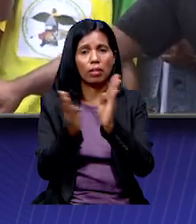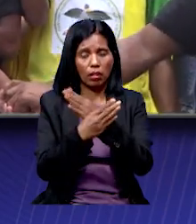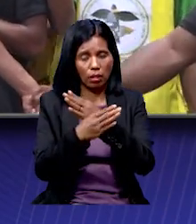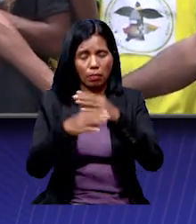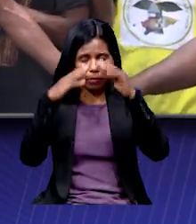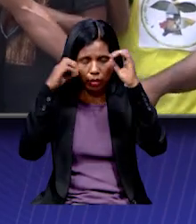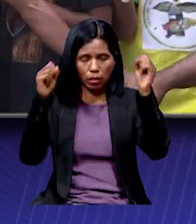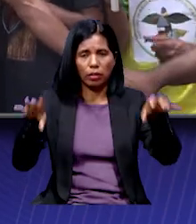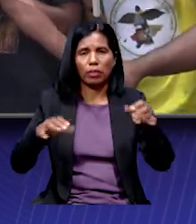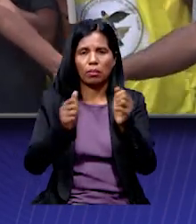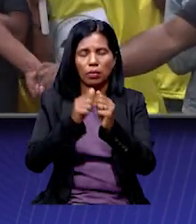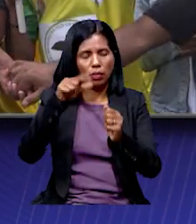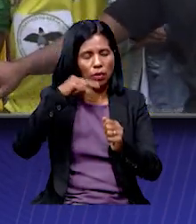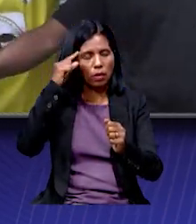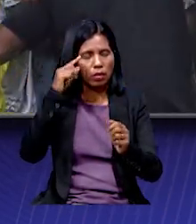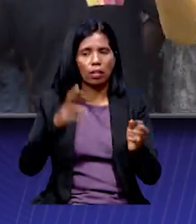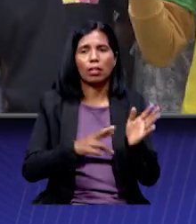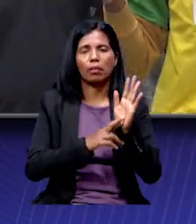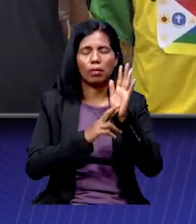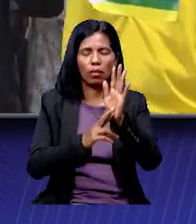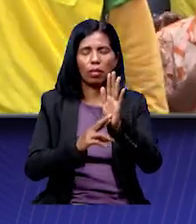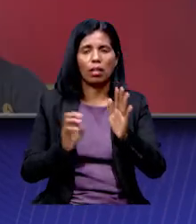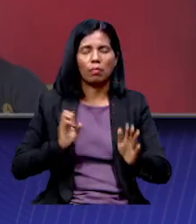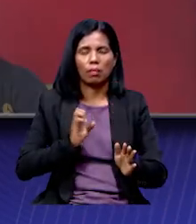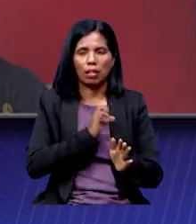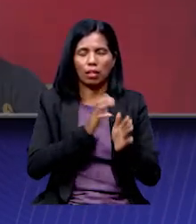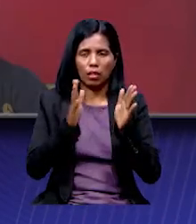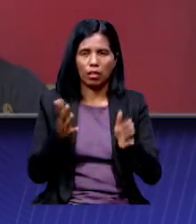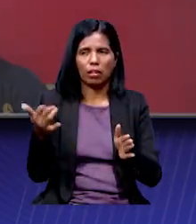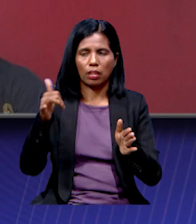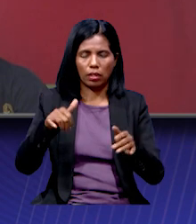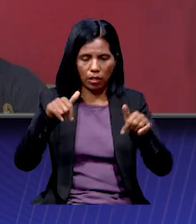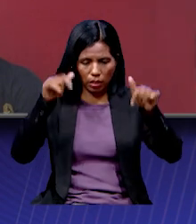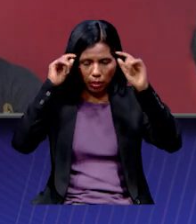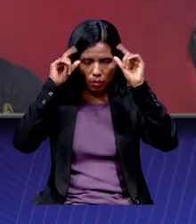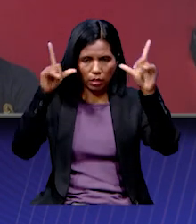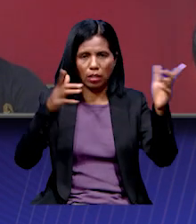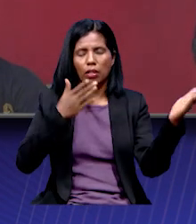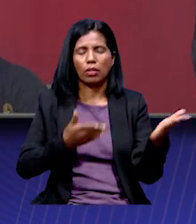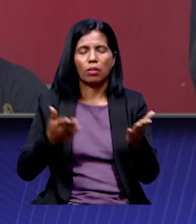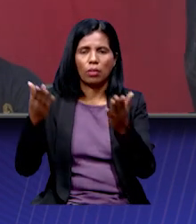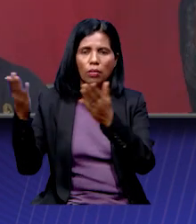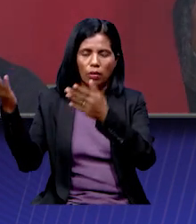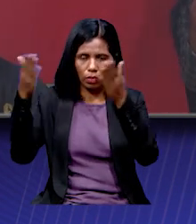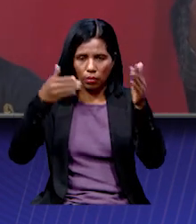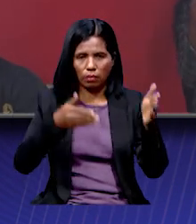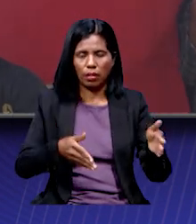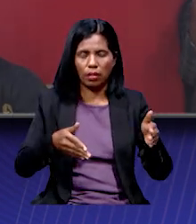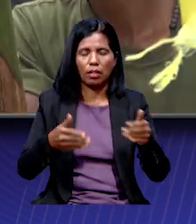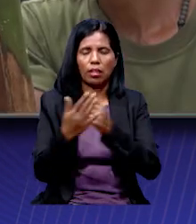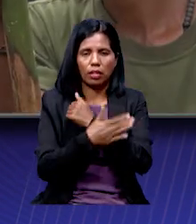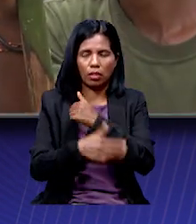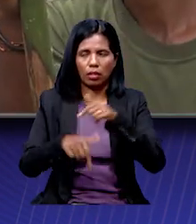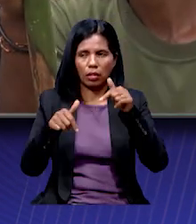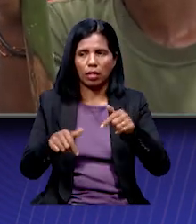coordena o governo no representante embaixada Sira nebe existe a Timor-Leste a telor investor me investe e a Rai Laran